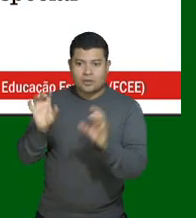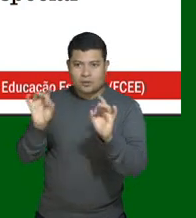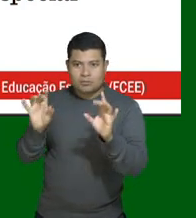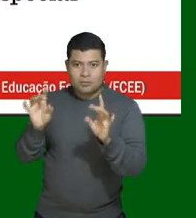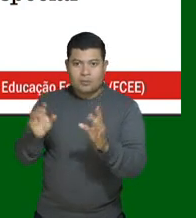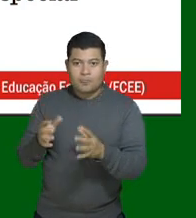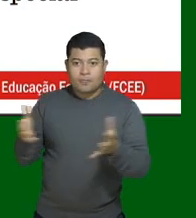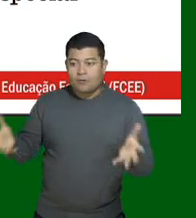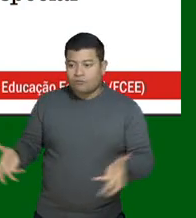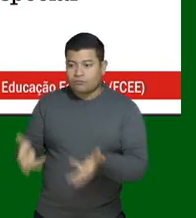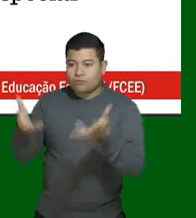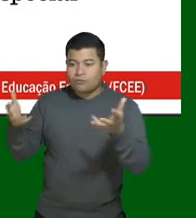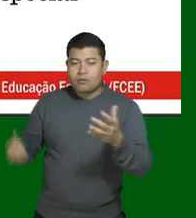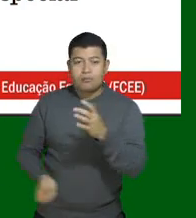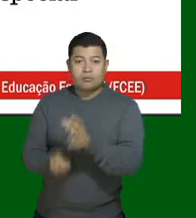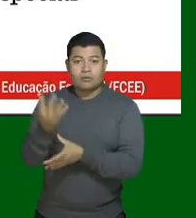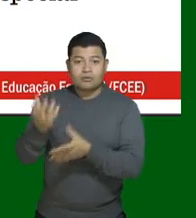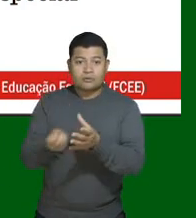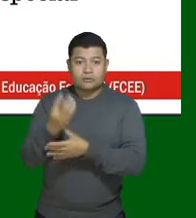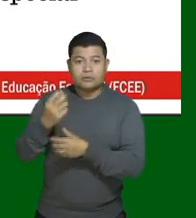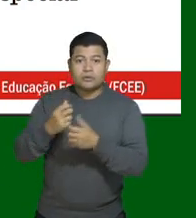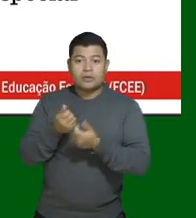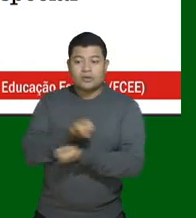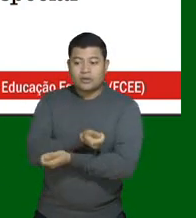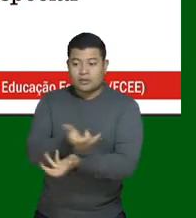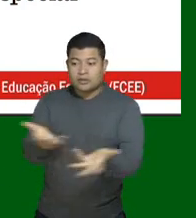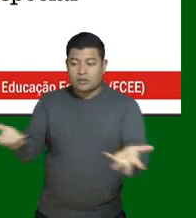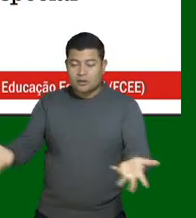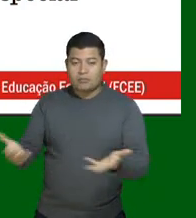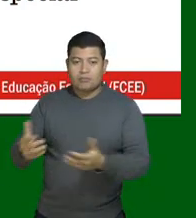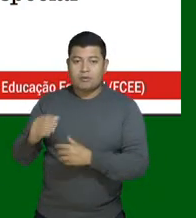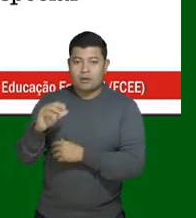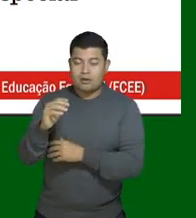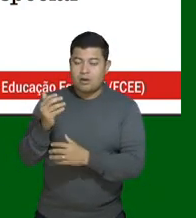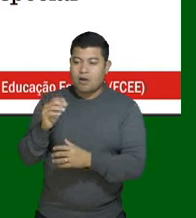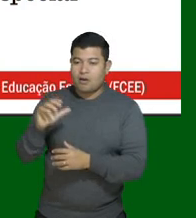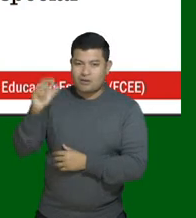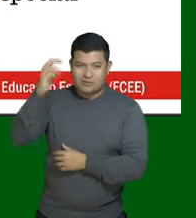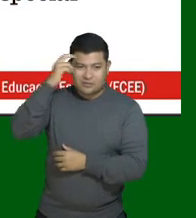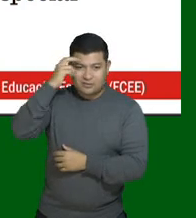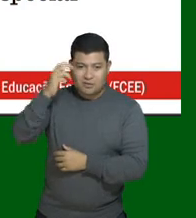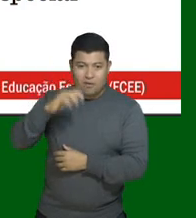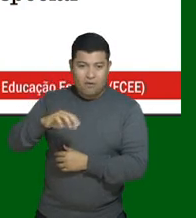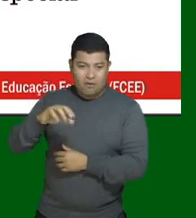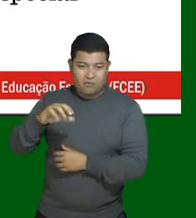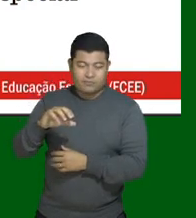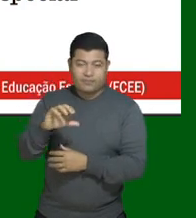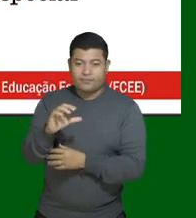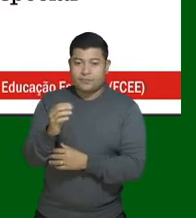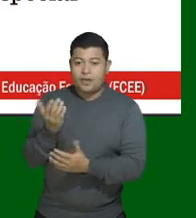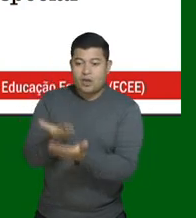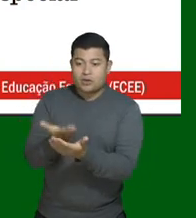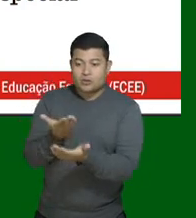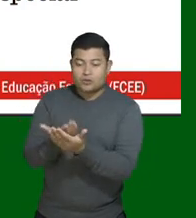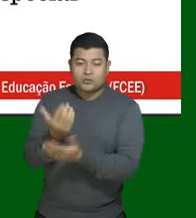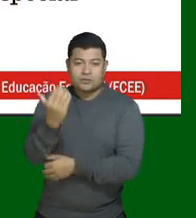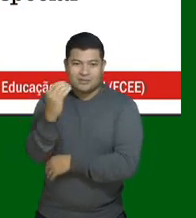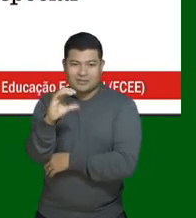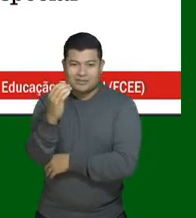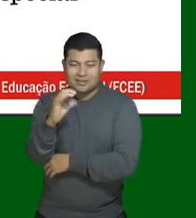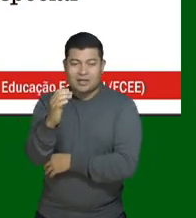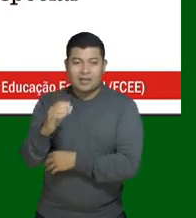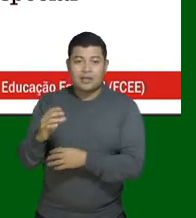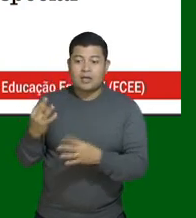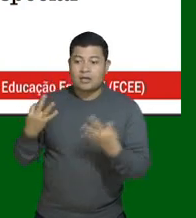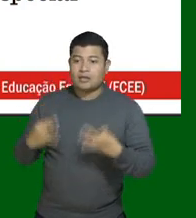dissemina conhecimento científico e tecnológico da educação especial. Hoje, no Brasil, a Fundação é a única